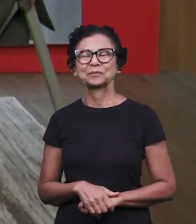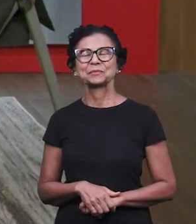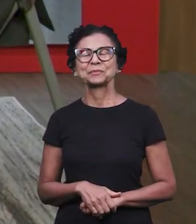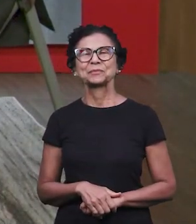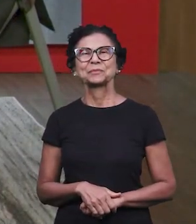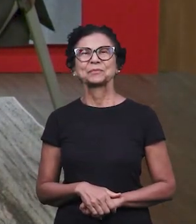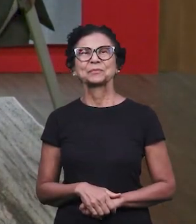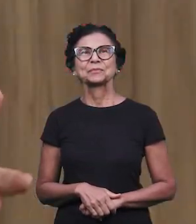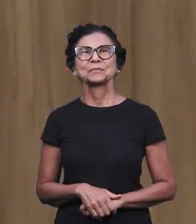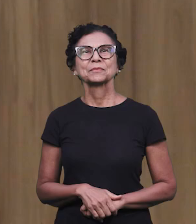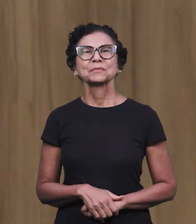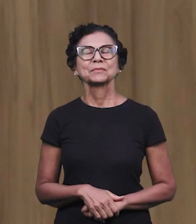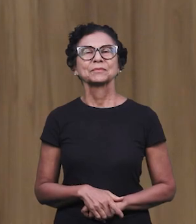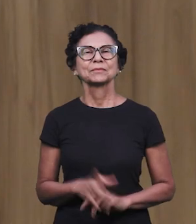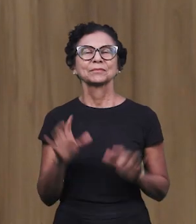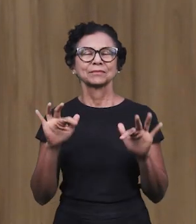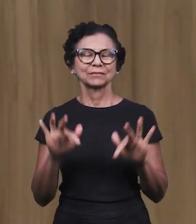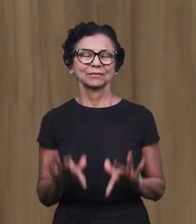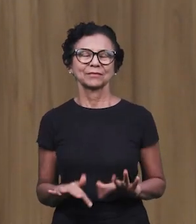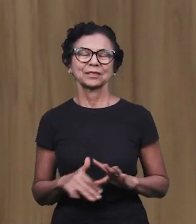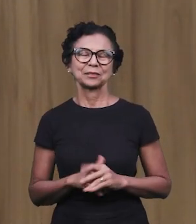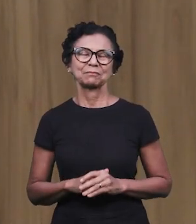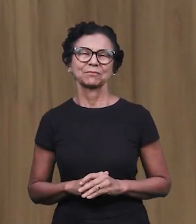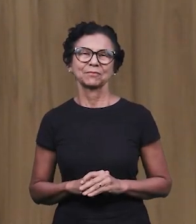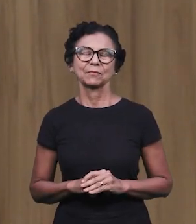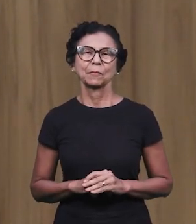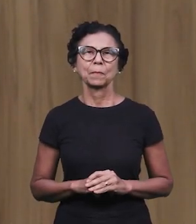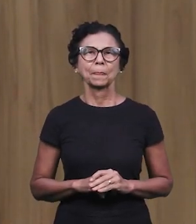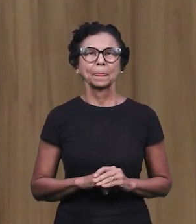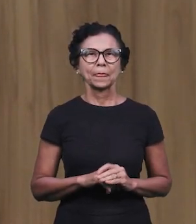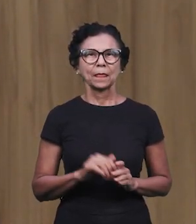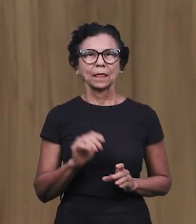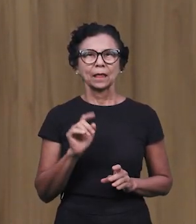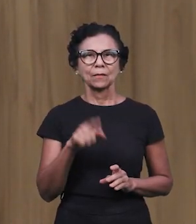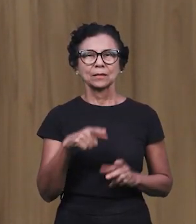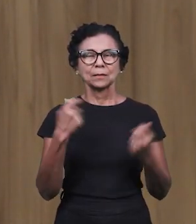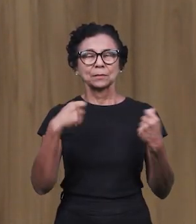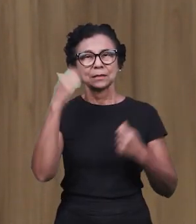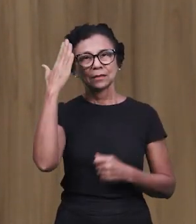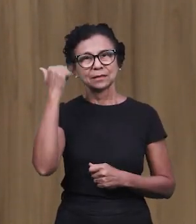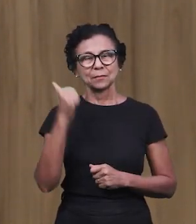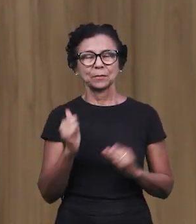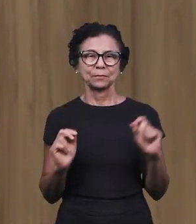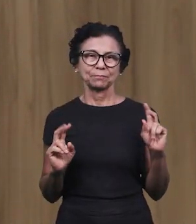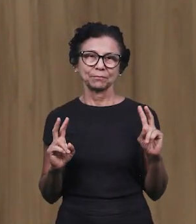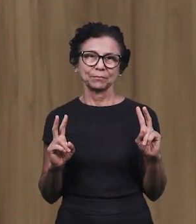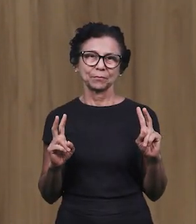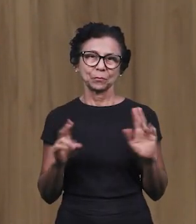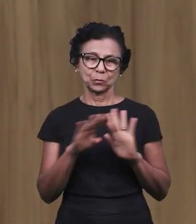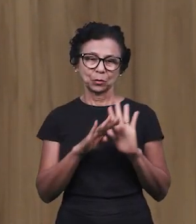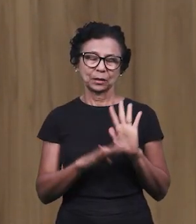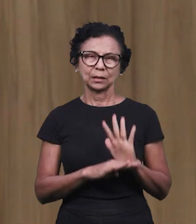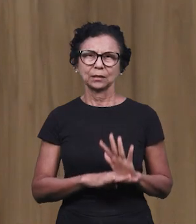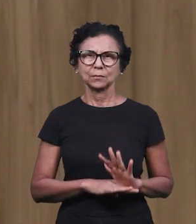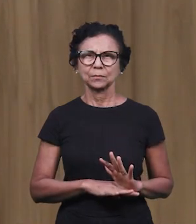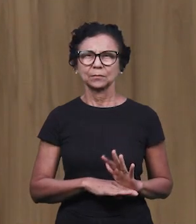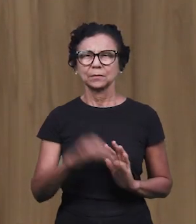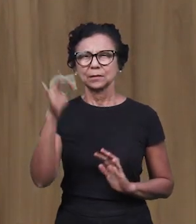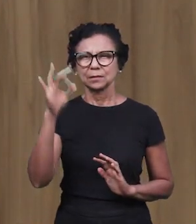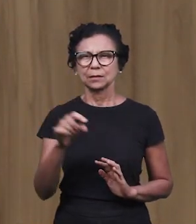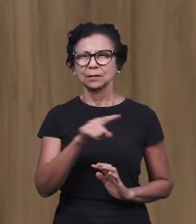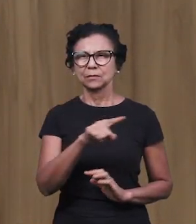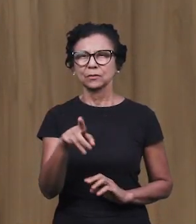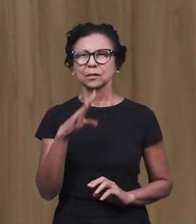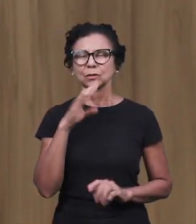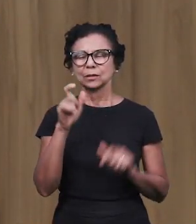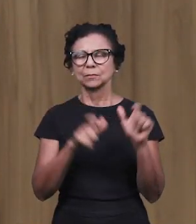Paz, Senhor. Estamos chegando ao fim da nossa edição de Você Precisa Saber e eu tenho certeza que você conhece muita gente